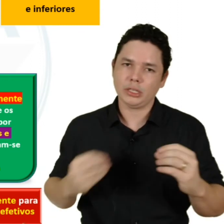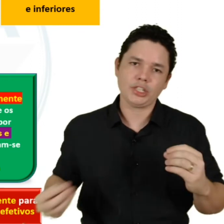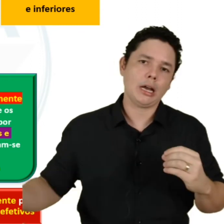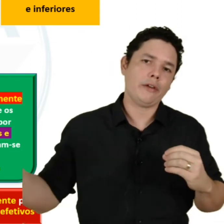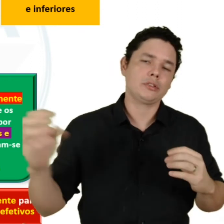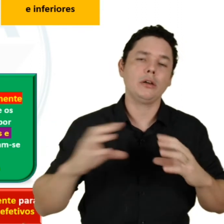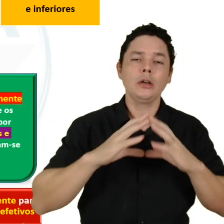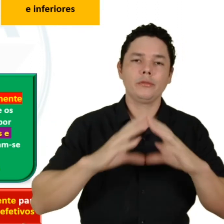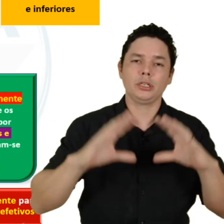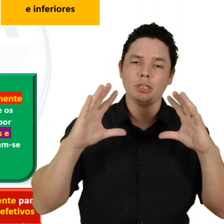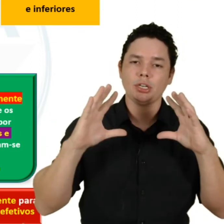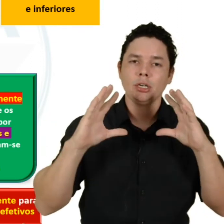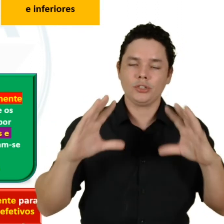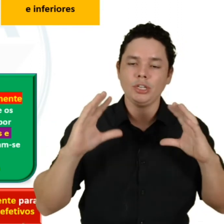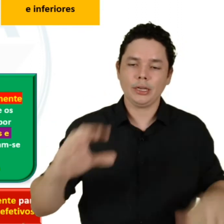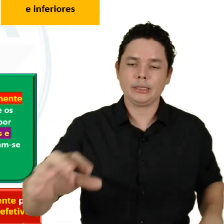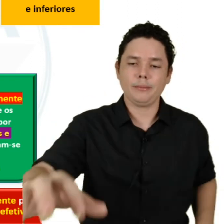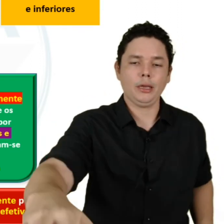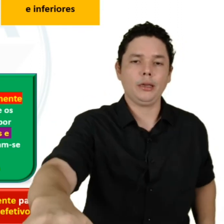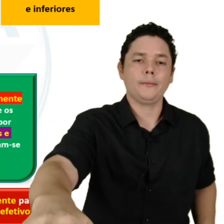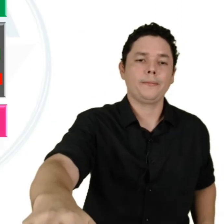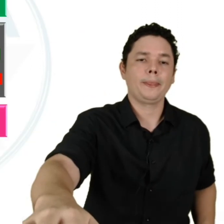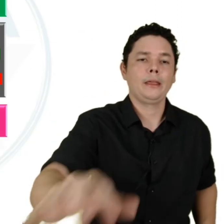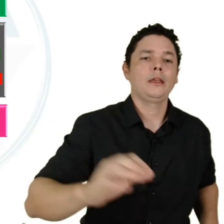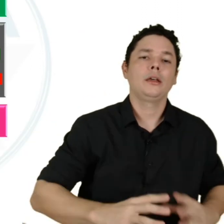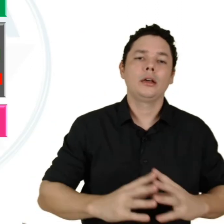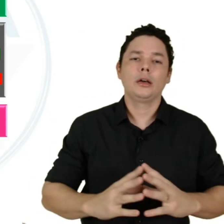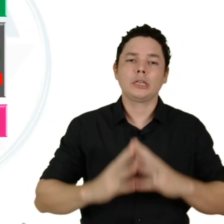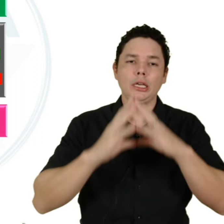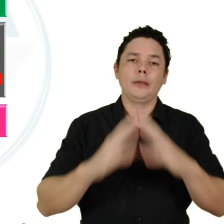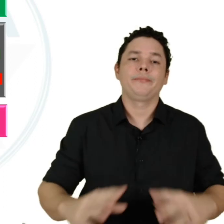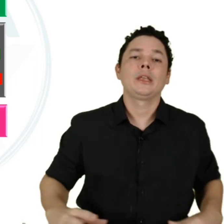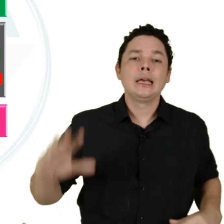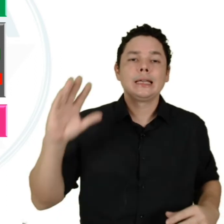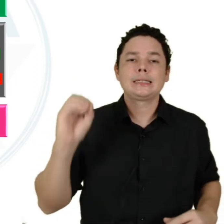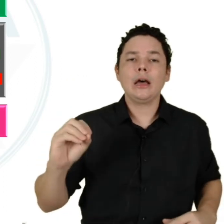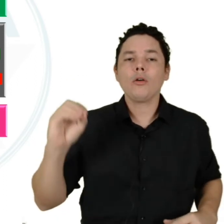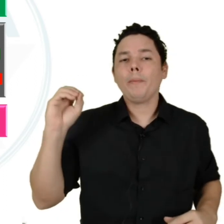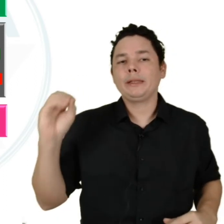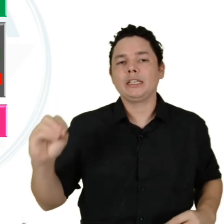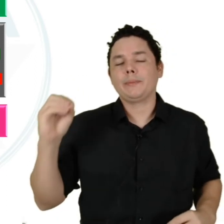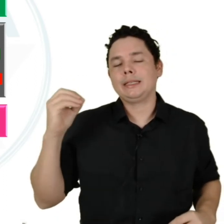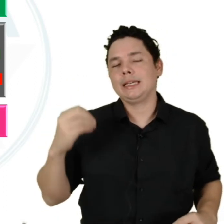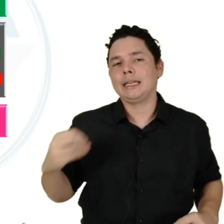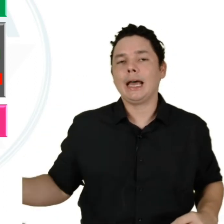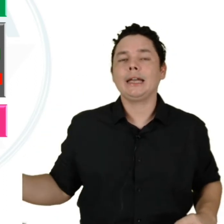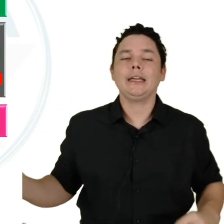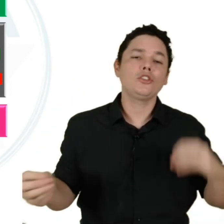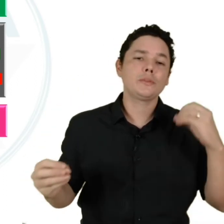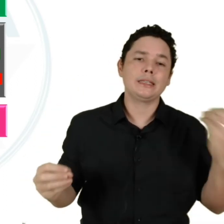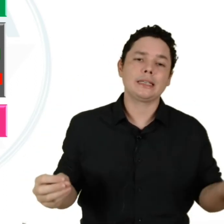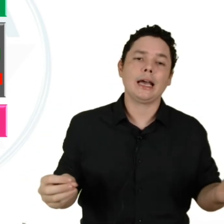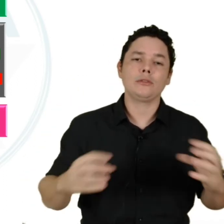Quando você deixar a função, você deixa de receber. Vamos aqui. São competentes para designar